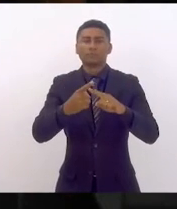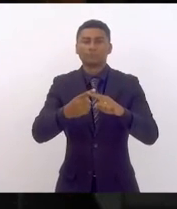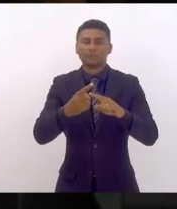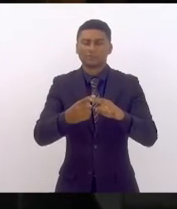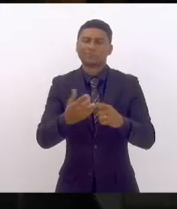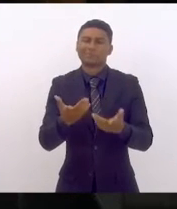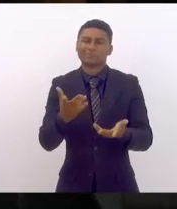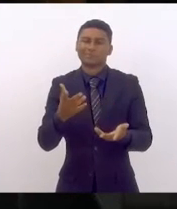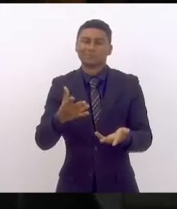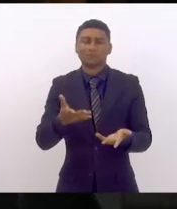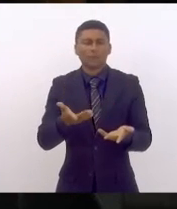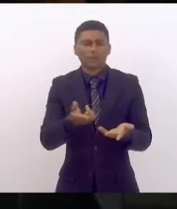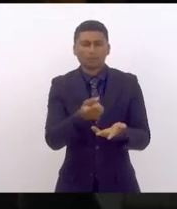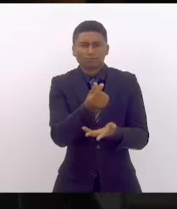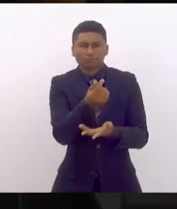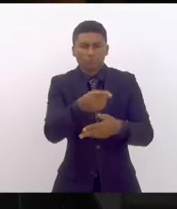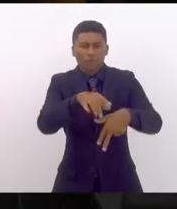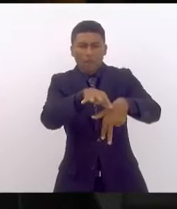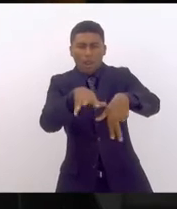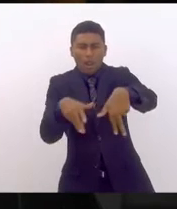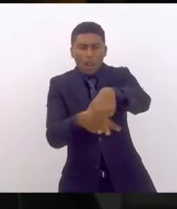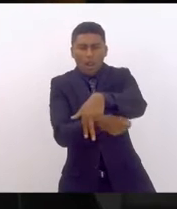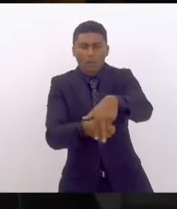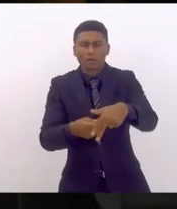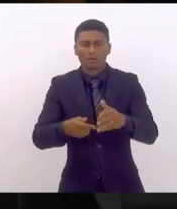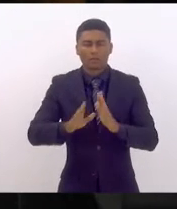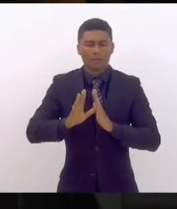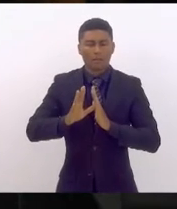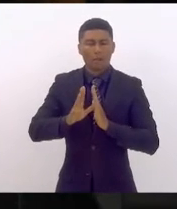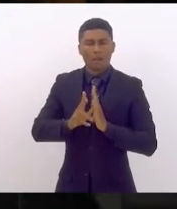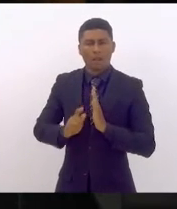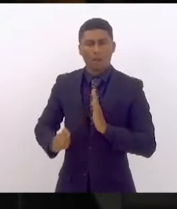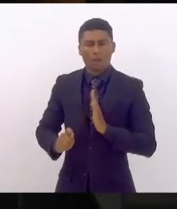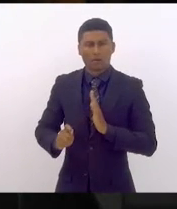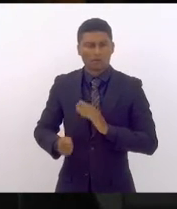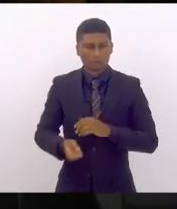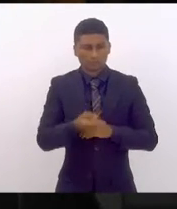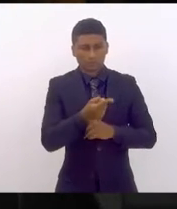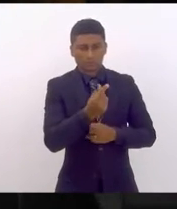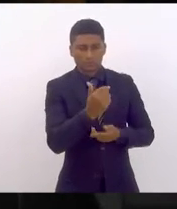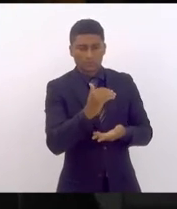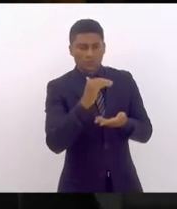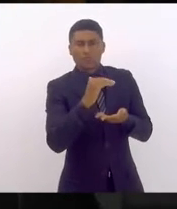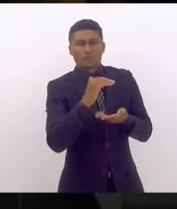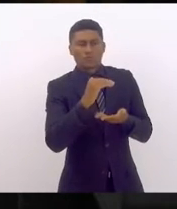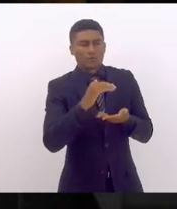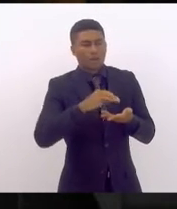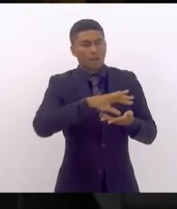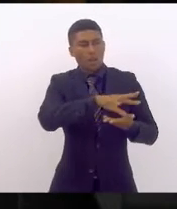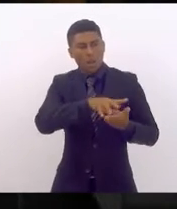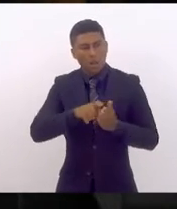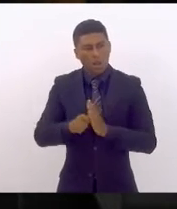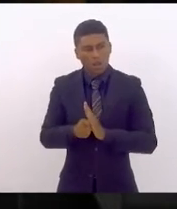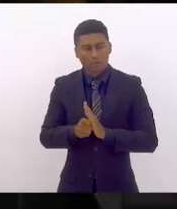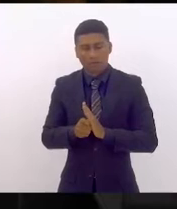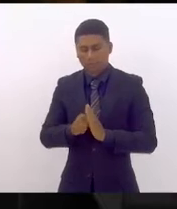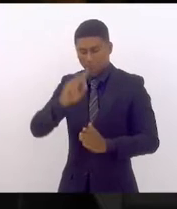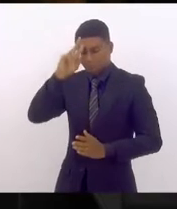do tesouro para irem para fins indesejáveis